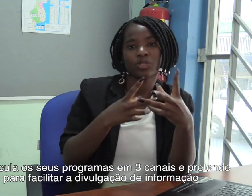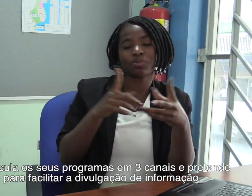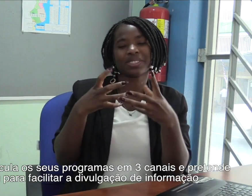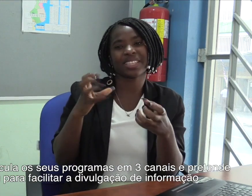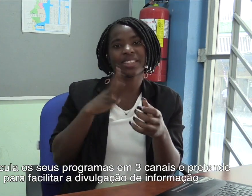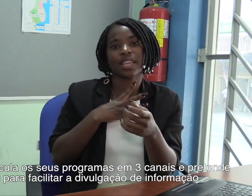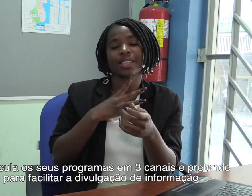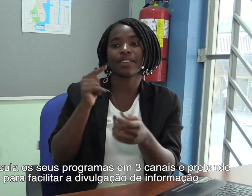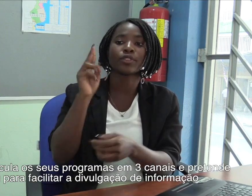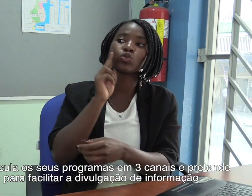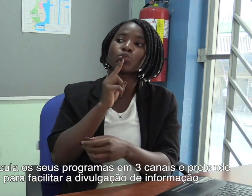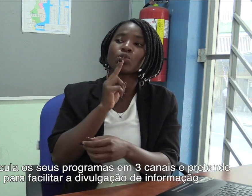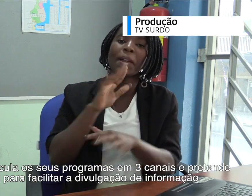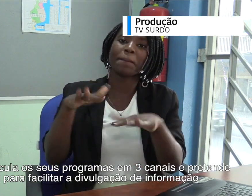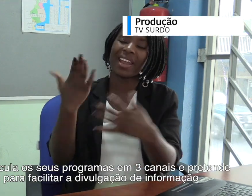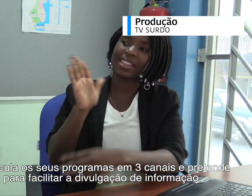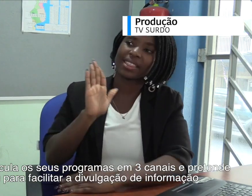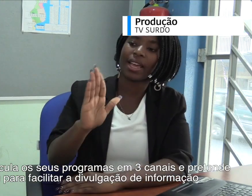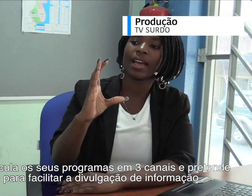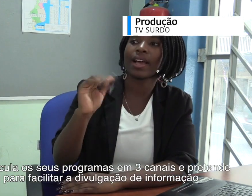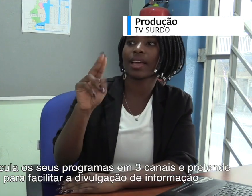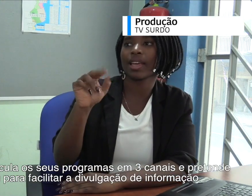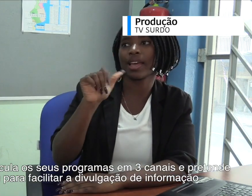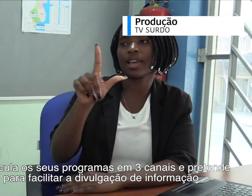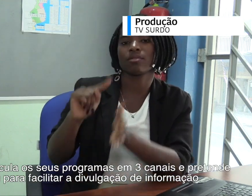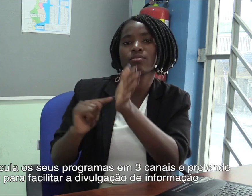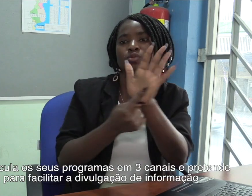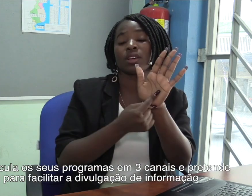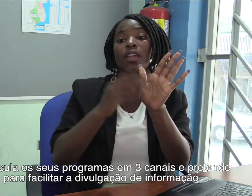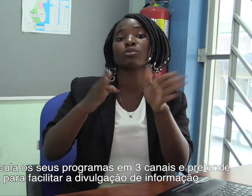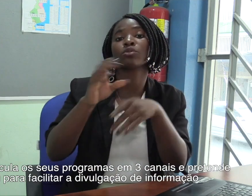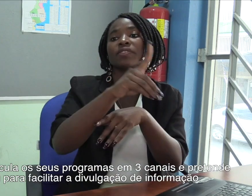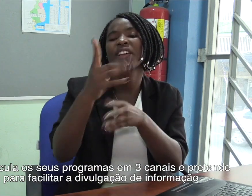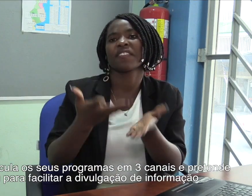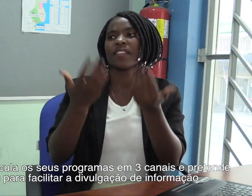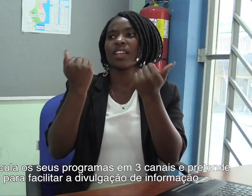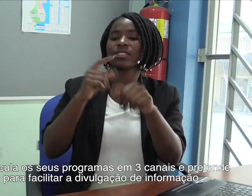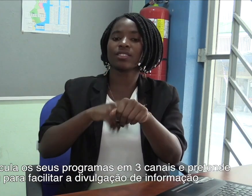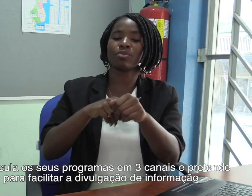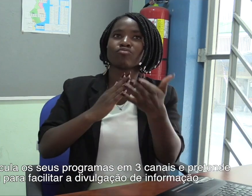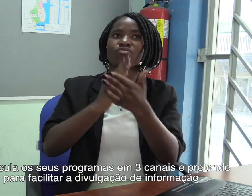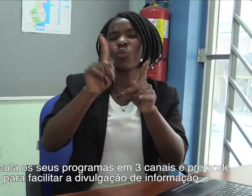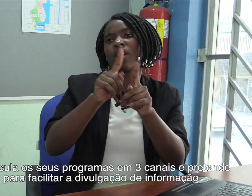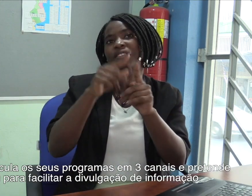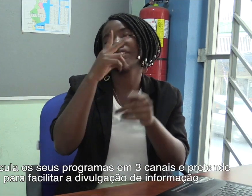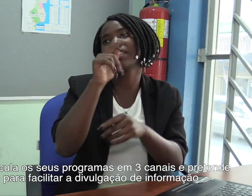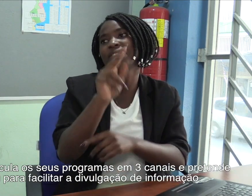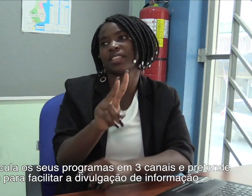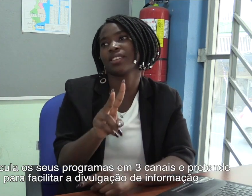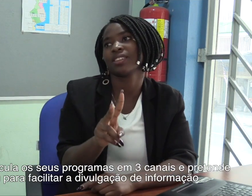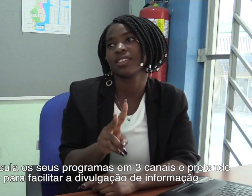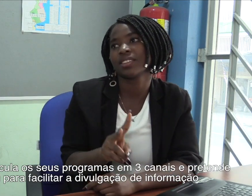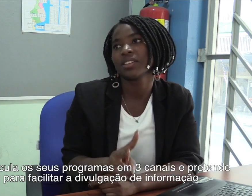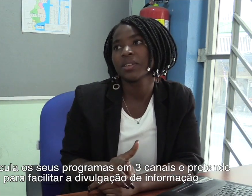o quê? Como sabemos que a TV surdo passa estes programas em três canais, mas o mais importante é ter o seu próprio canal para